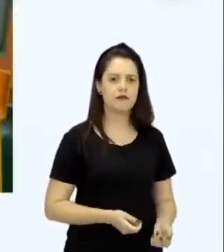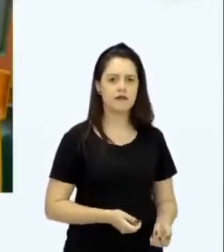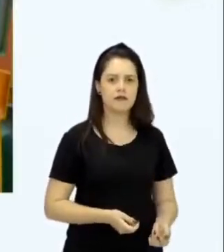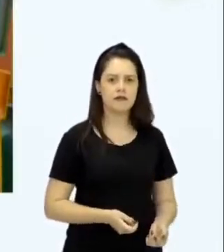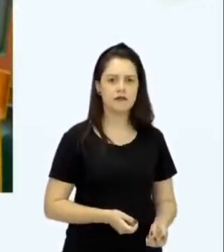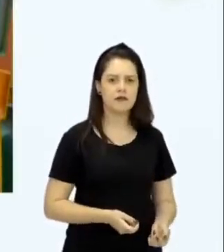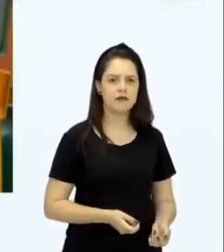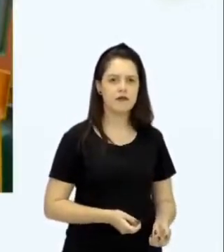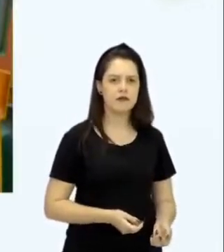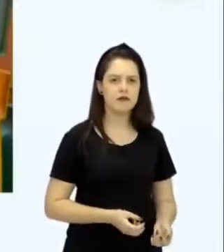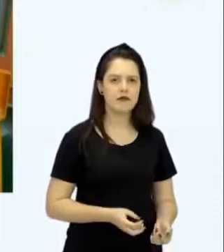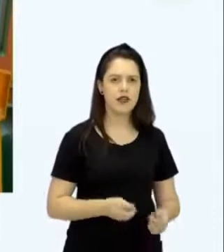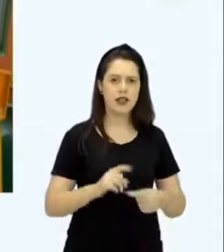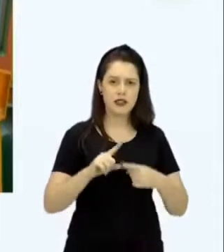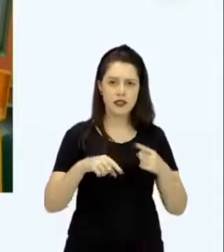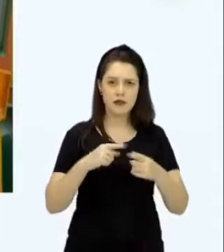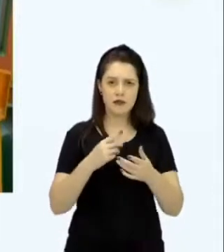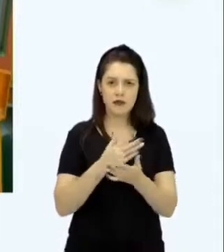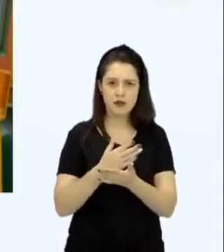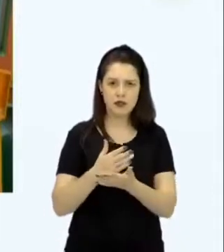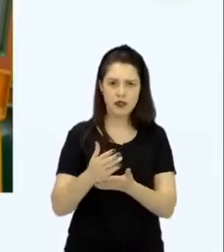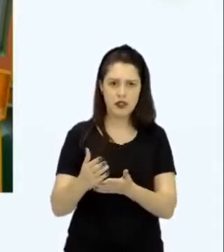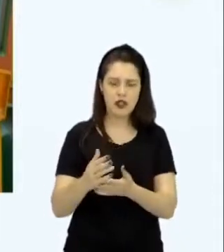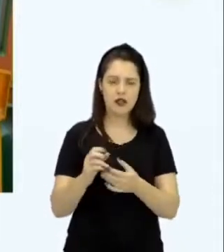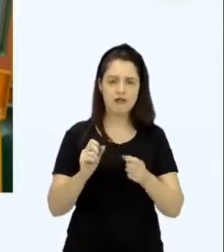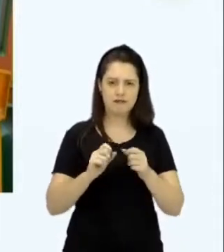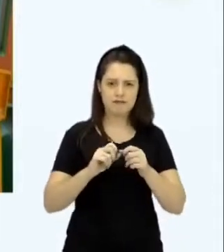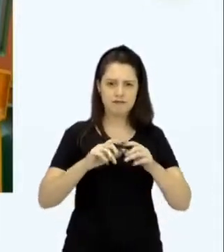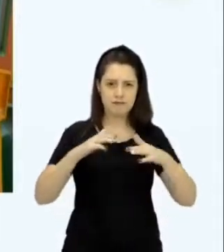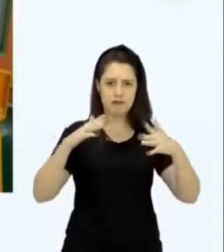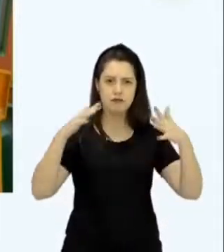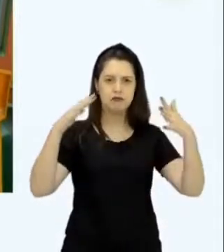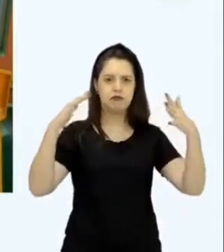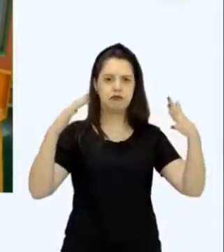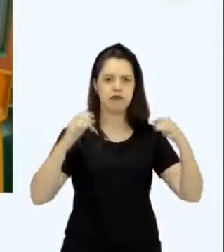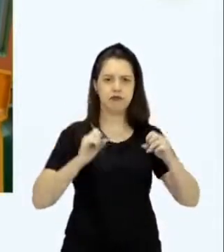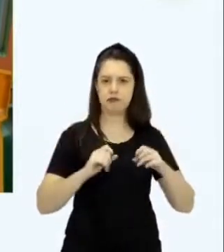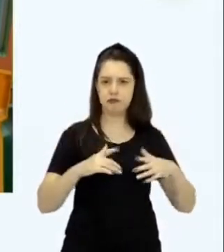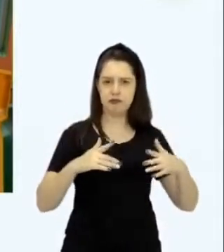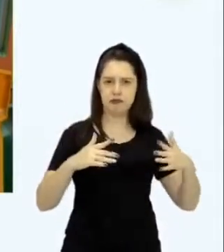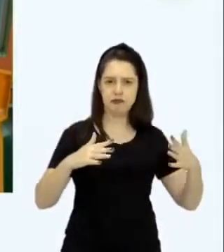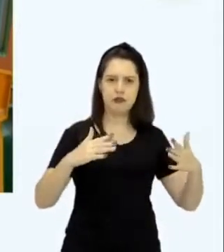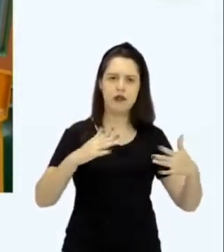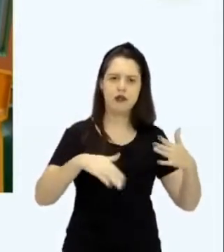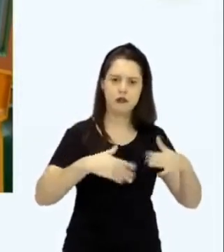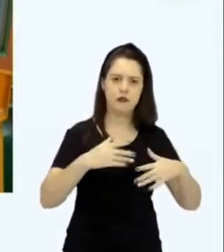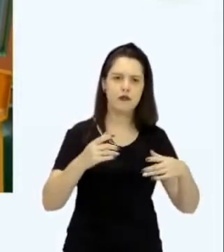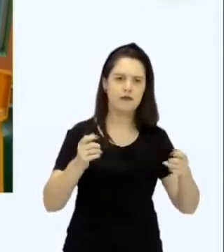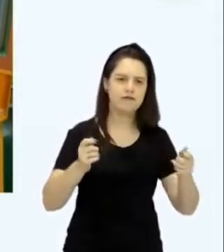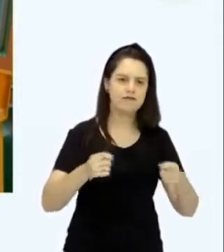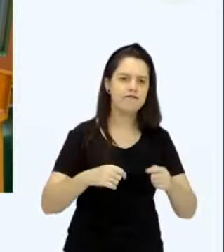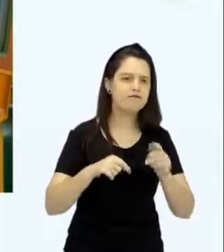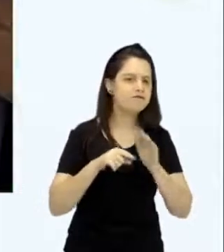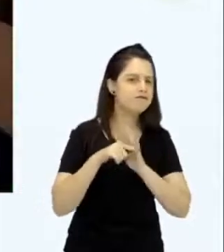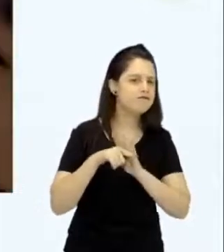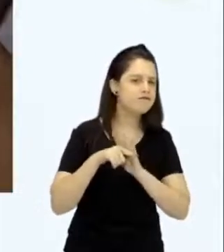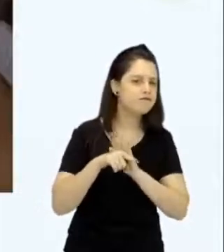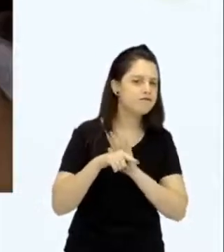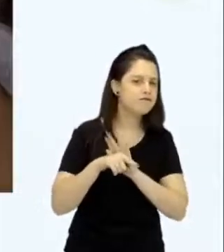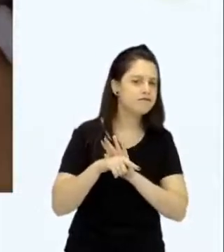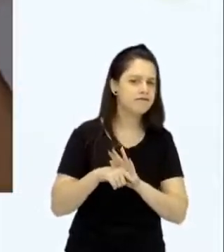Ela começa a brilhar, né, a piscar ali. E agora a gente pode verificar como o nosso servomotor está